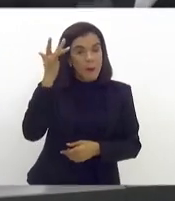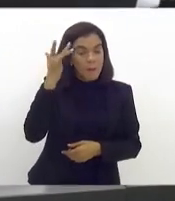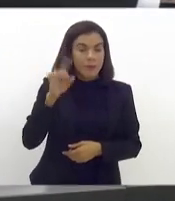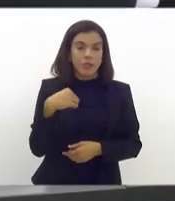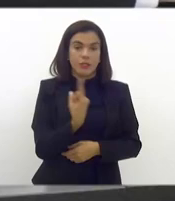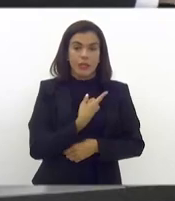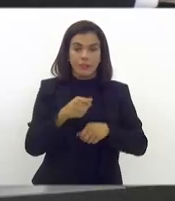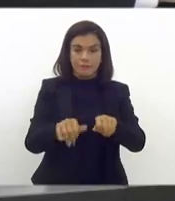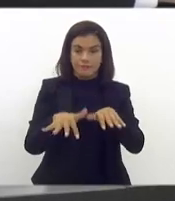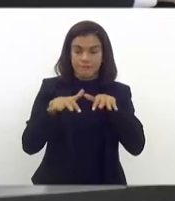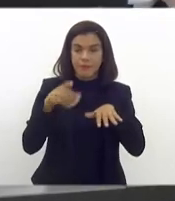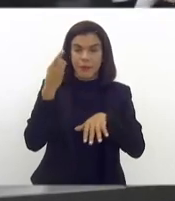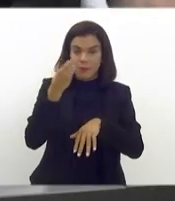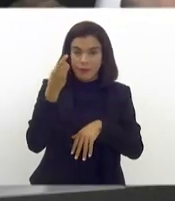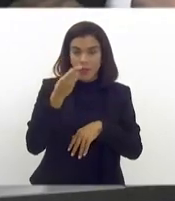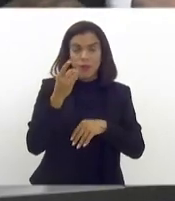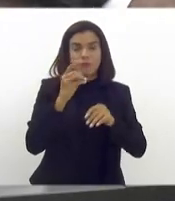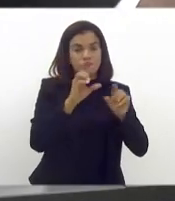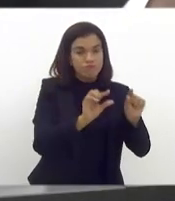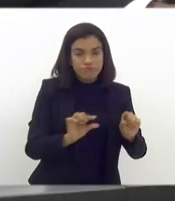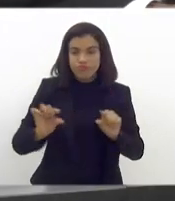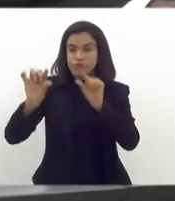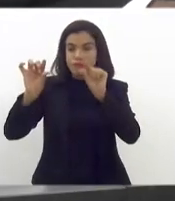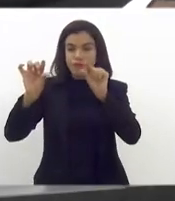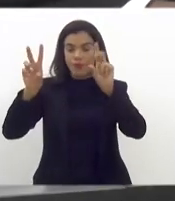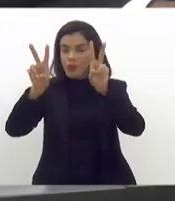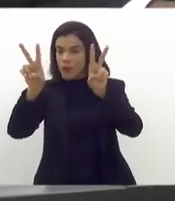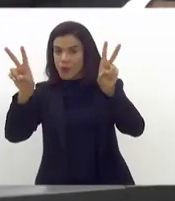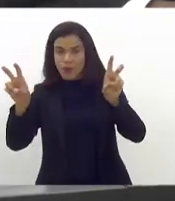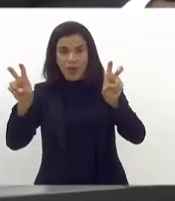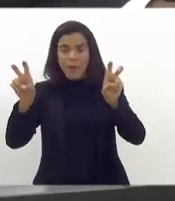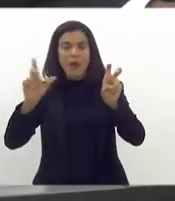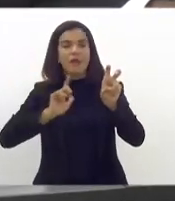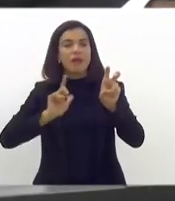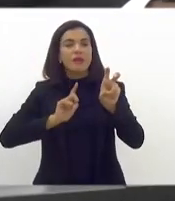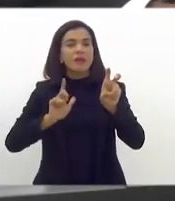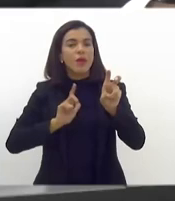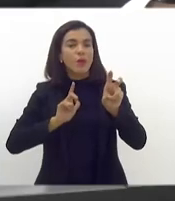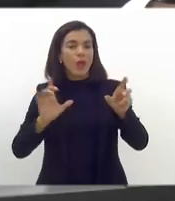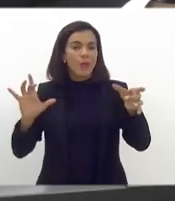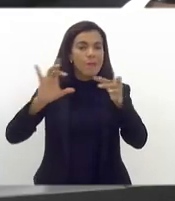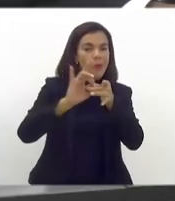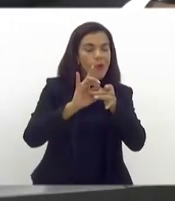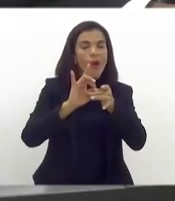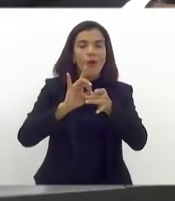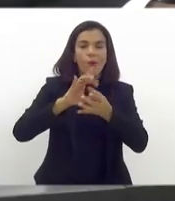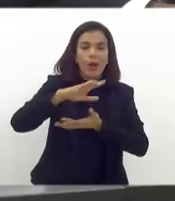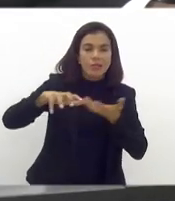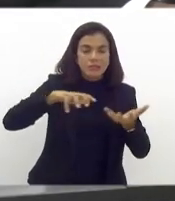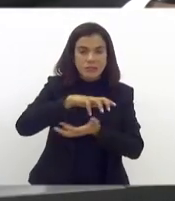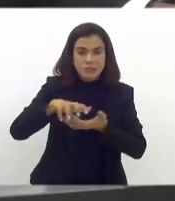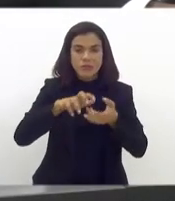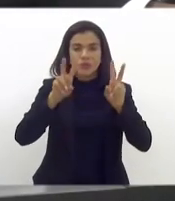parlamento separar um tema que tem entranhada essa discussão